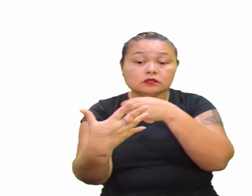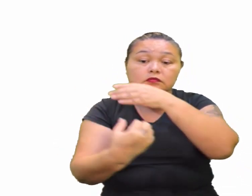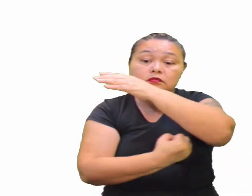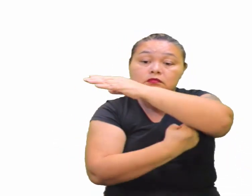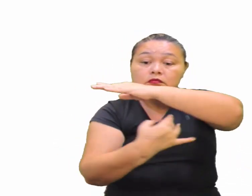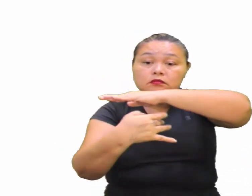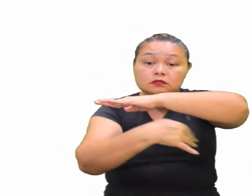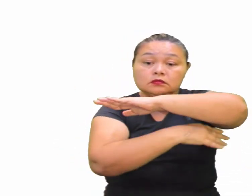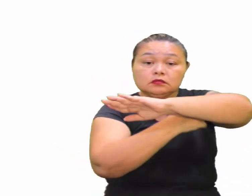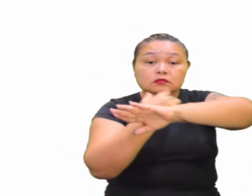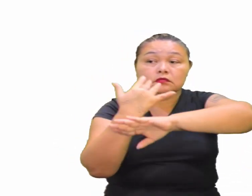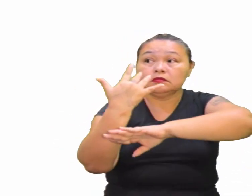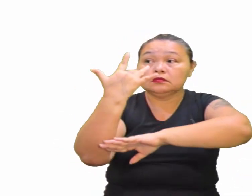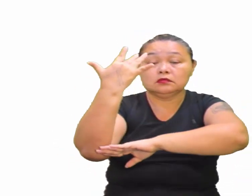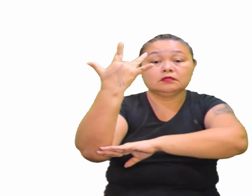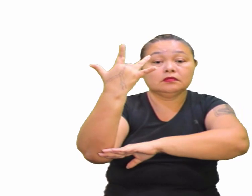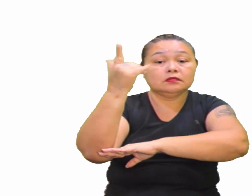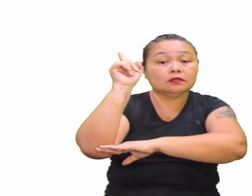ecossistema ou forças